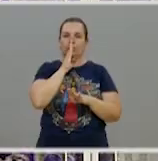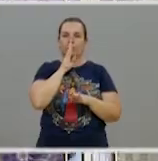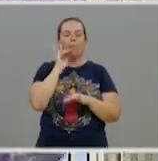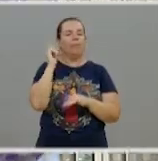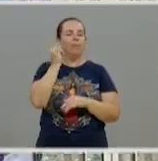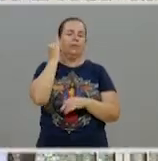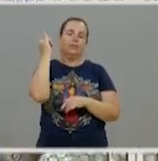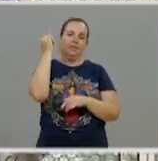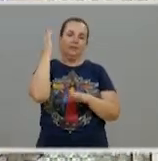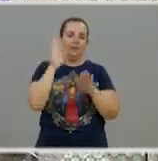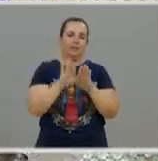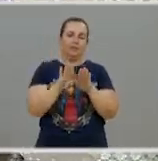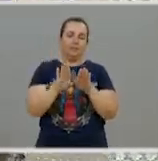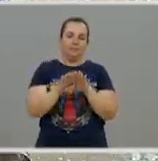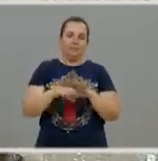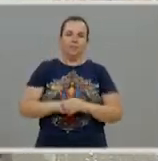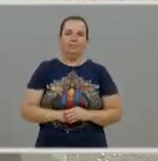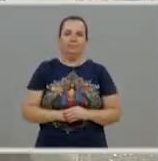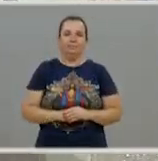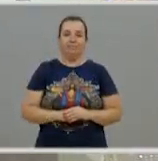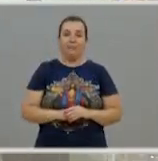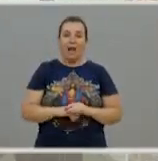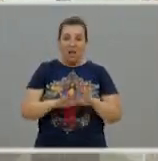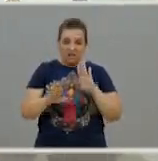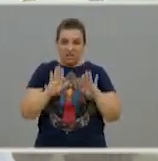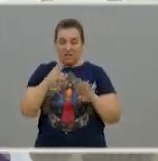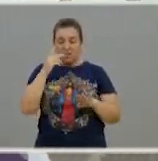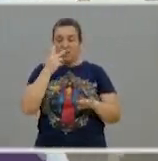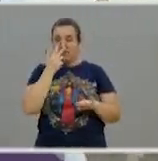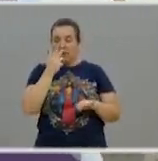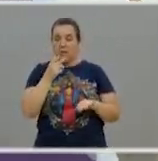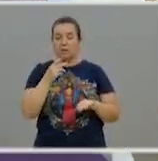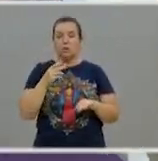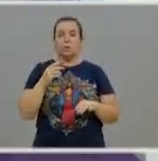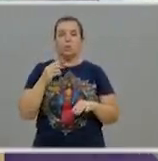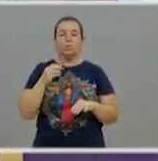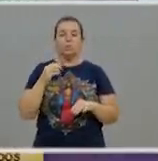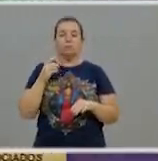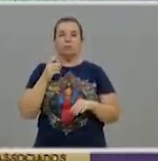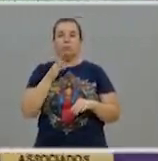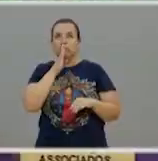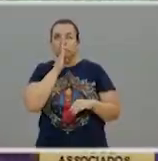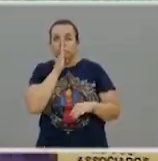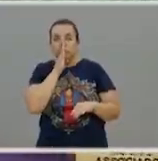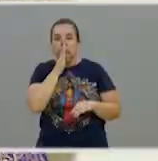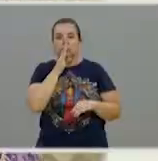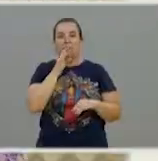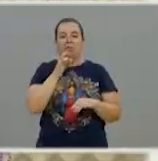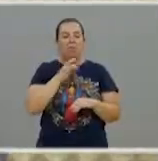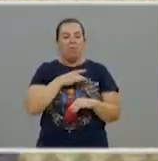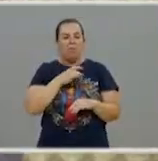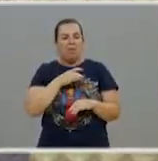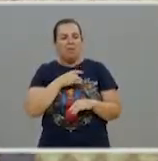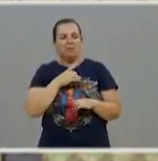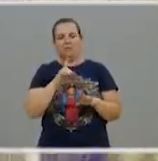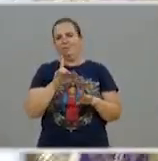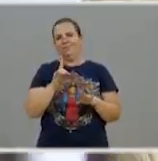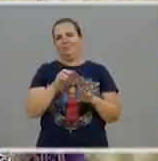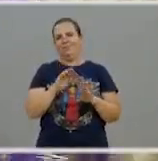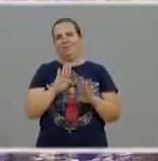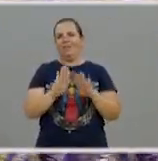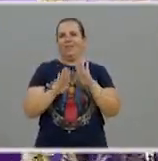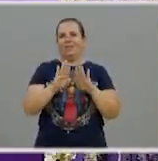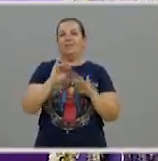Parece que o silêncio é atemorizador. Às vezes é importante a gente silenciar. O que